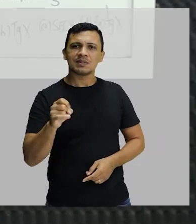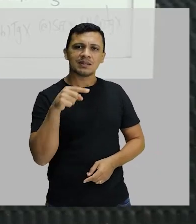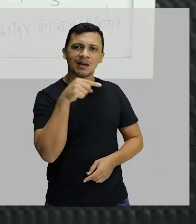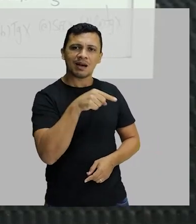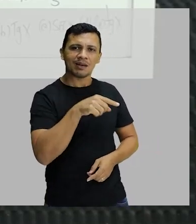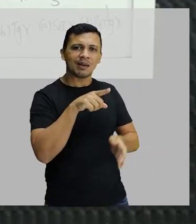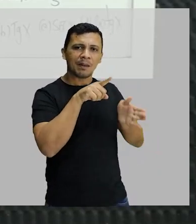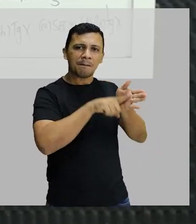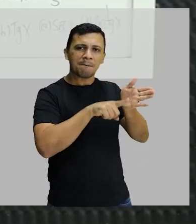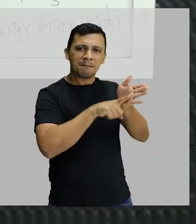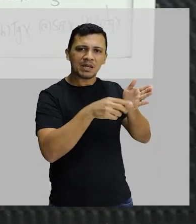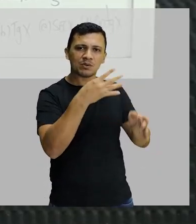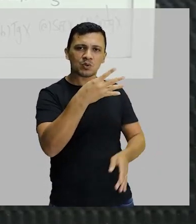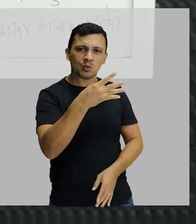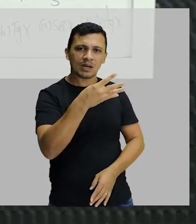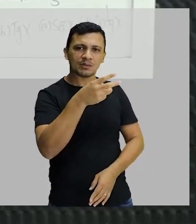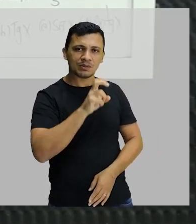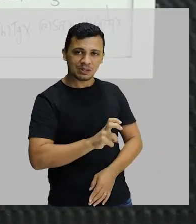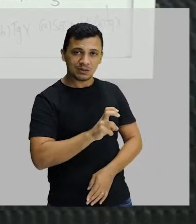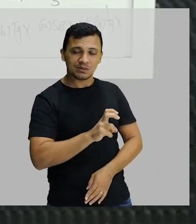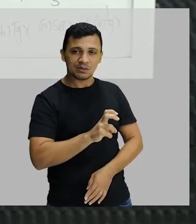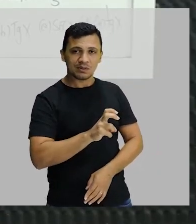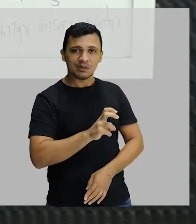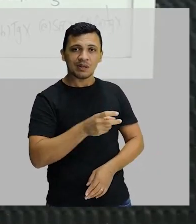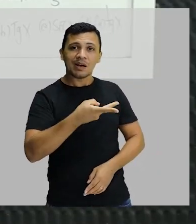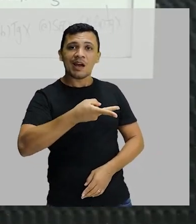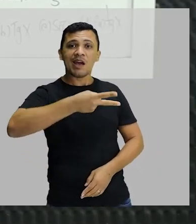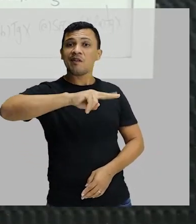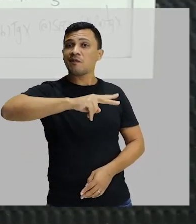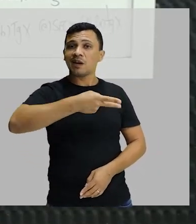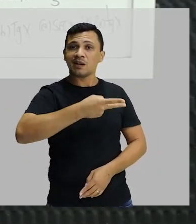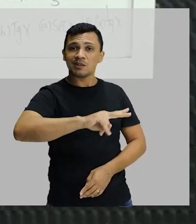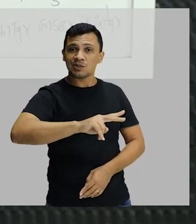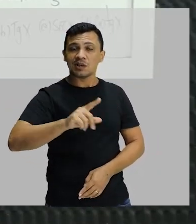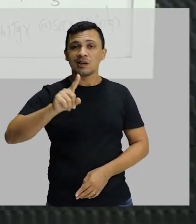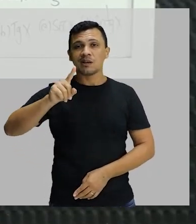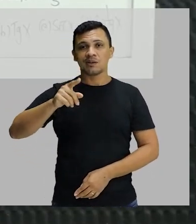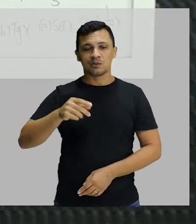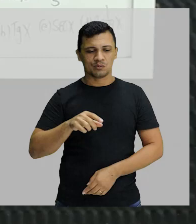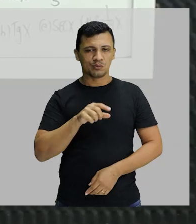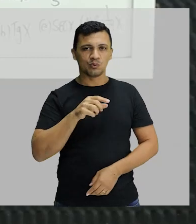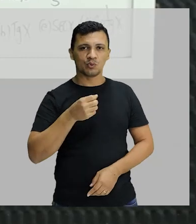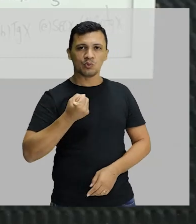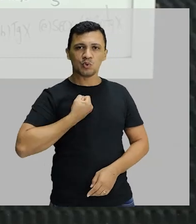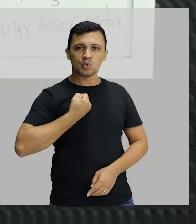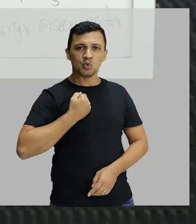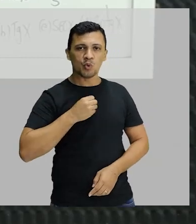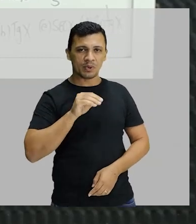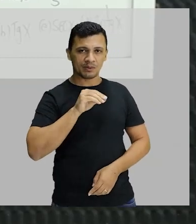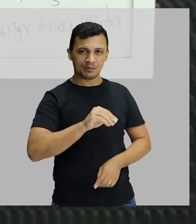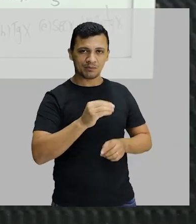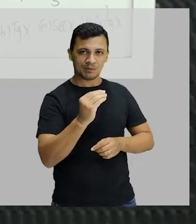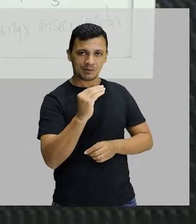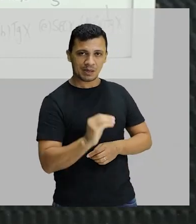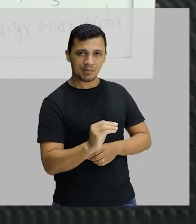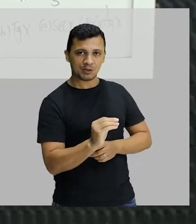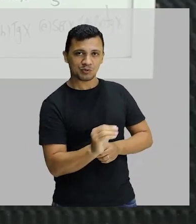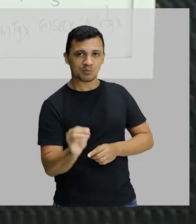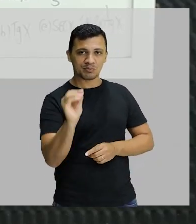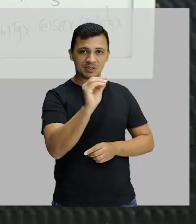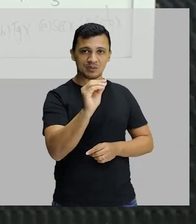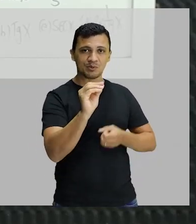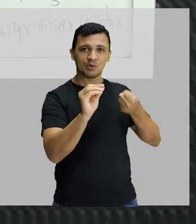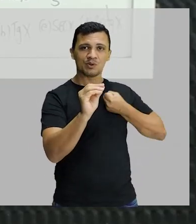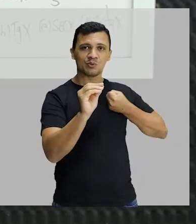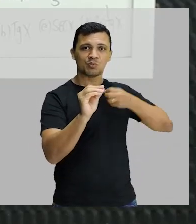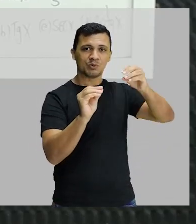menos 4/5? Menos 5/4. Inverso, você inverte, né? Bota o número que está embaixo, que é o denominador, em cima,